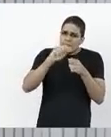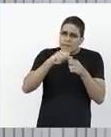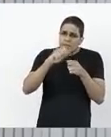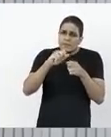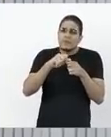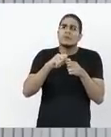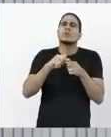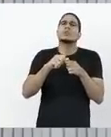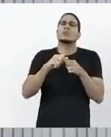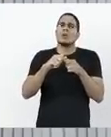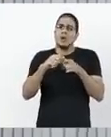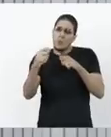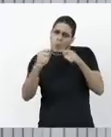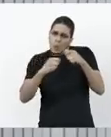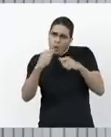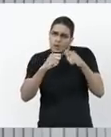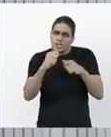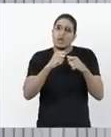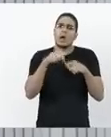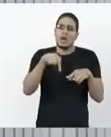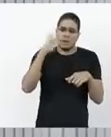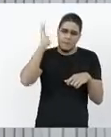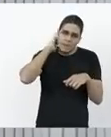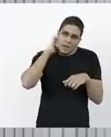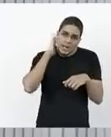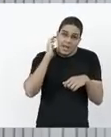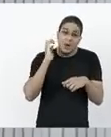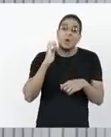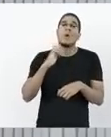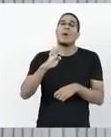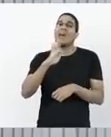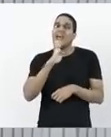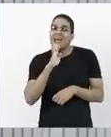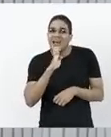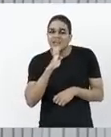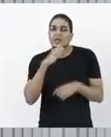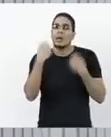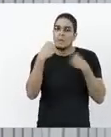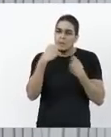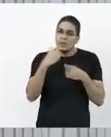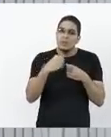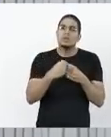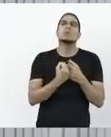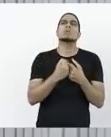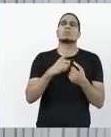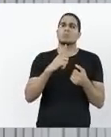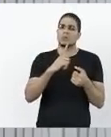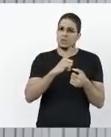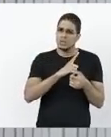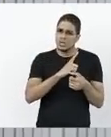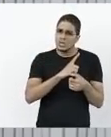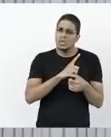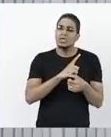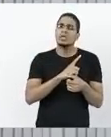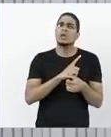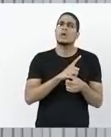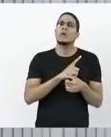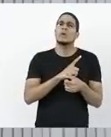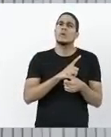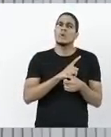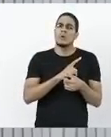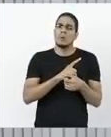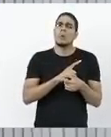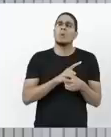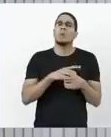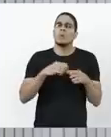com compromisso. E olha que tem faltado ultimamente em Belém. Nós vamos fazer uma gestão com foco em você, no interesse